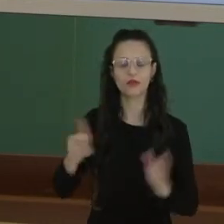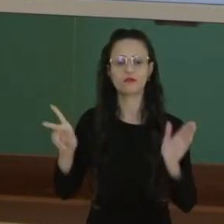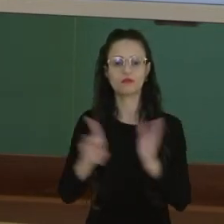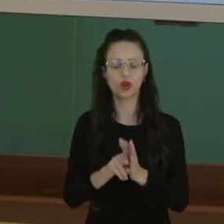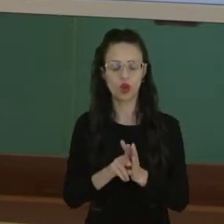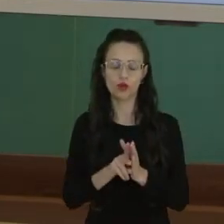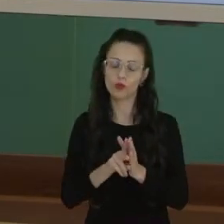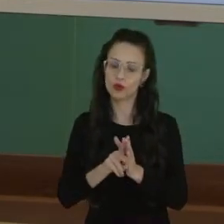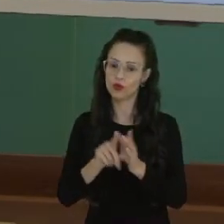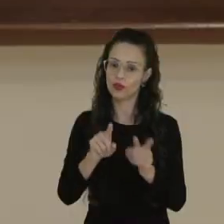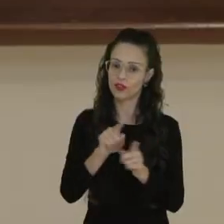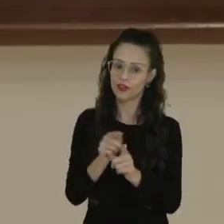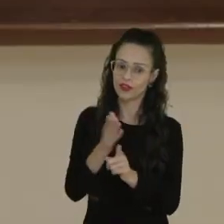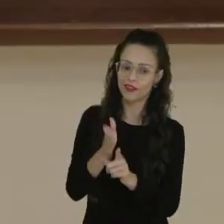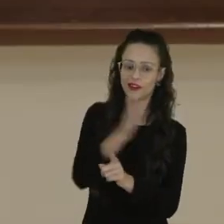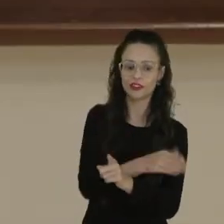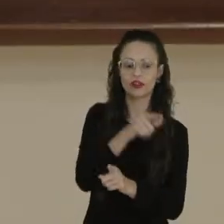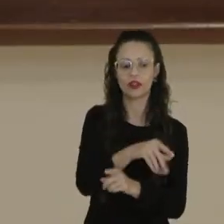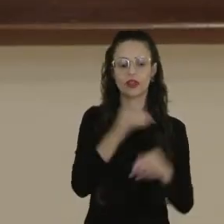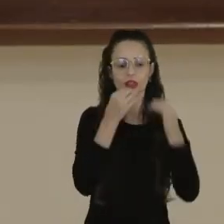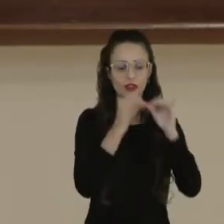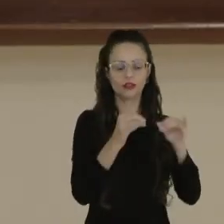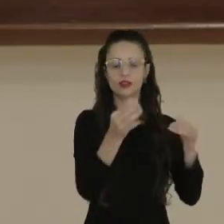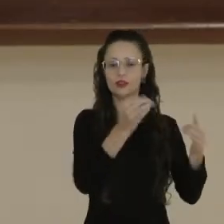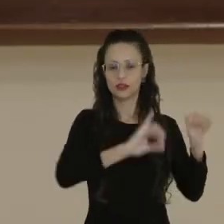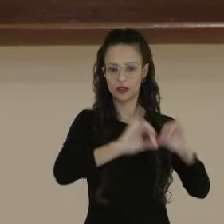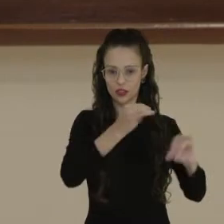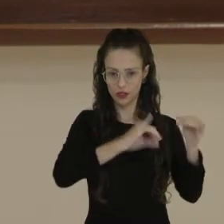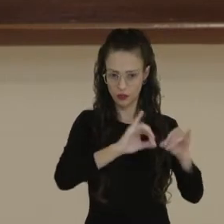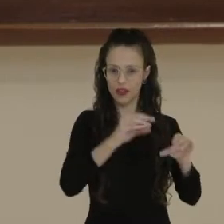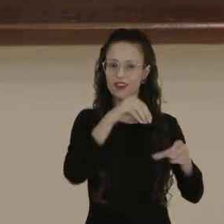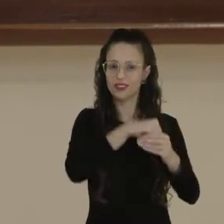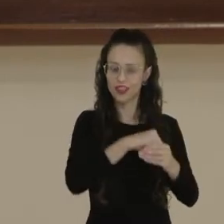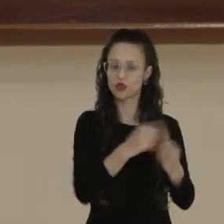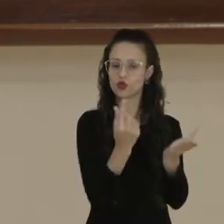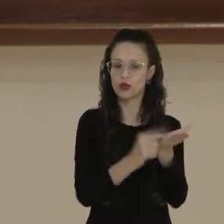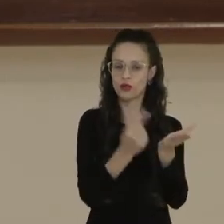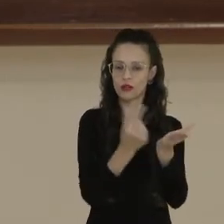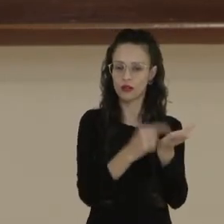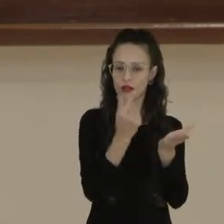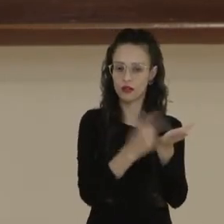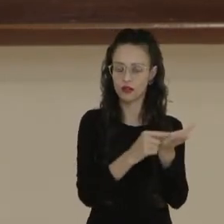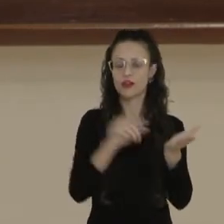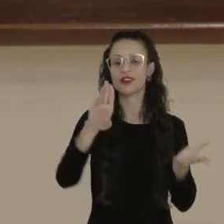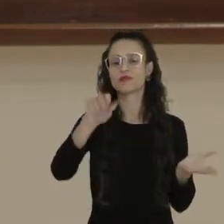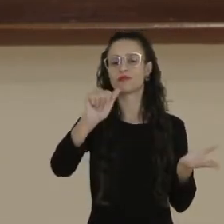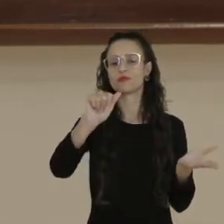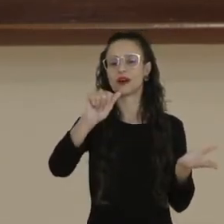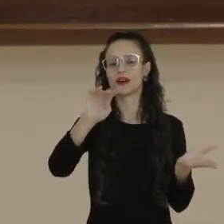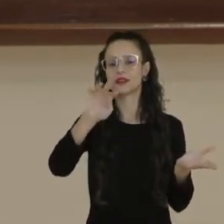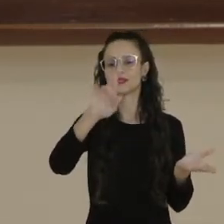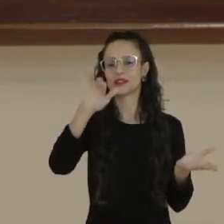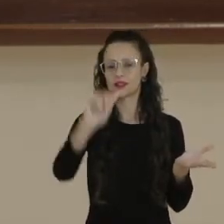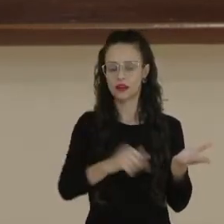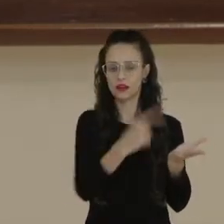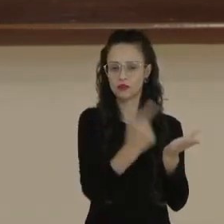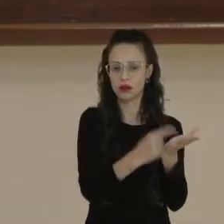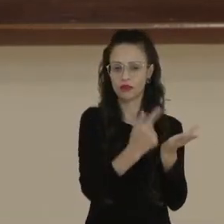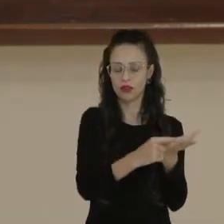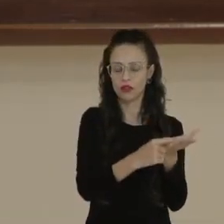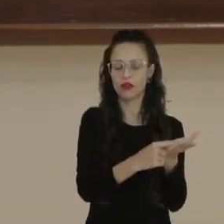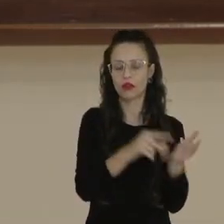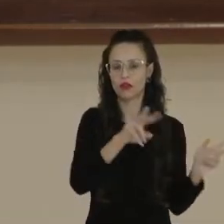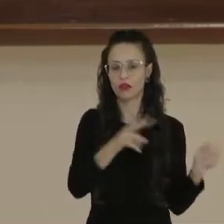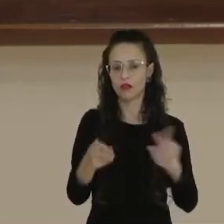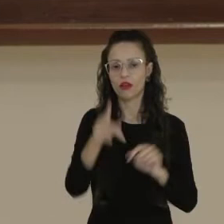energia química, ou seja, uma energia que ela está armazenada dentro da bateria, certo? E hoje as baterias, por exemplo, é